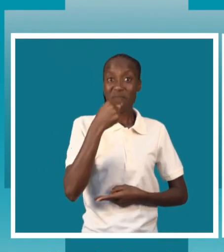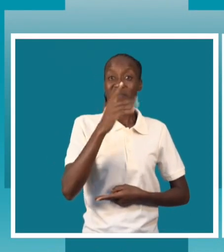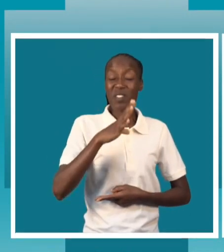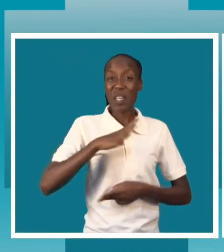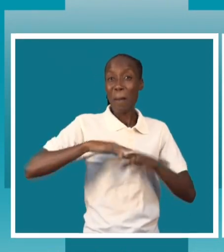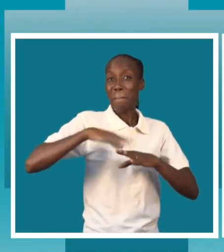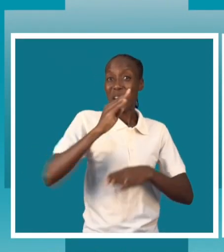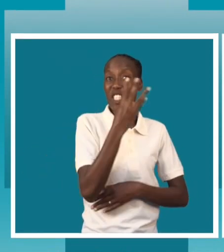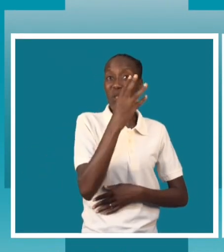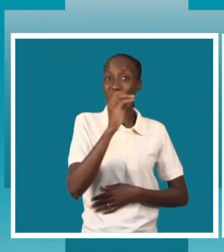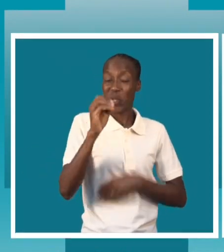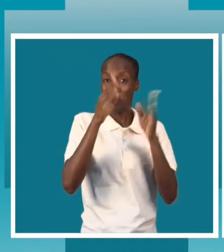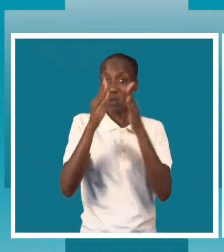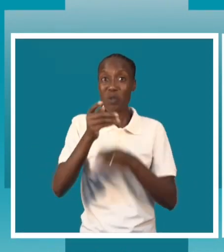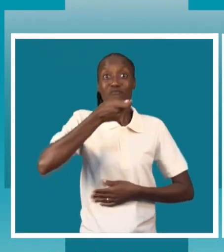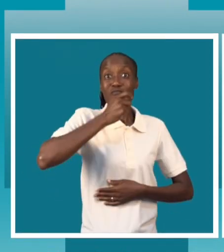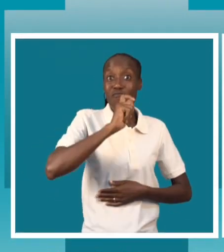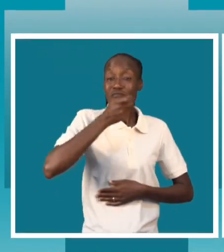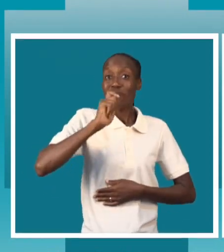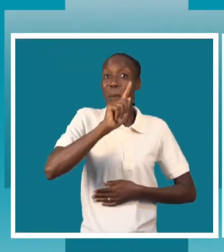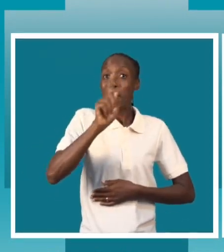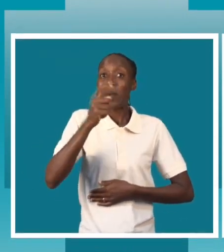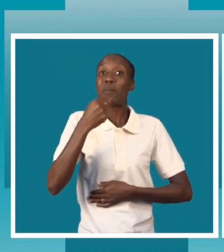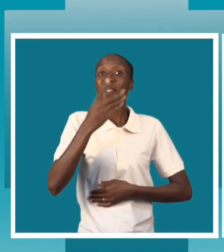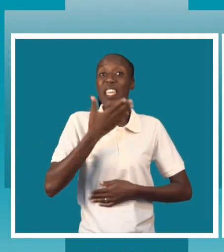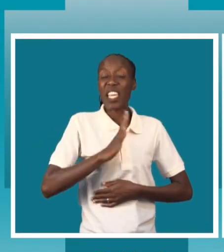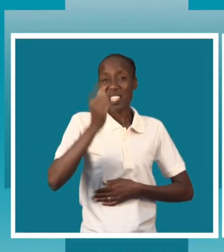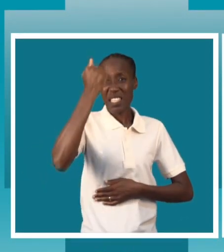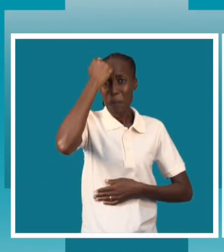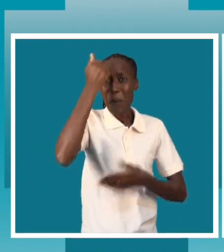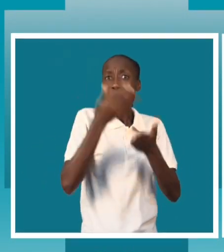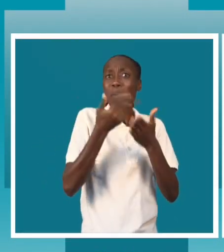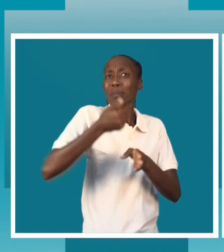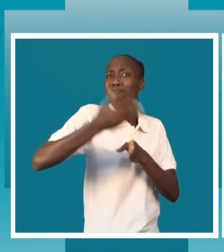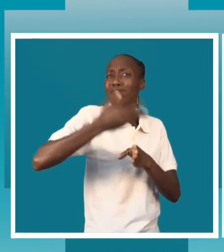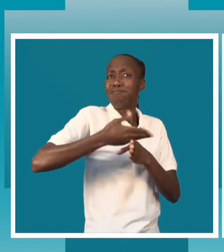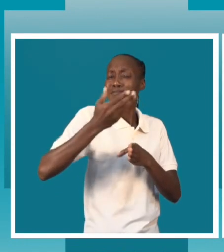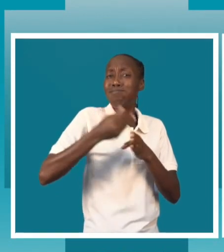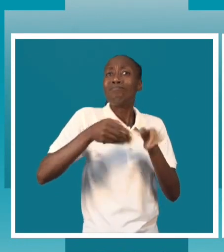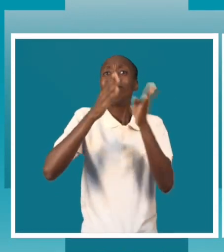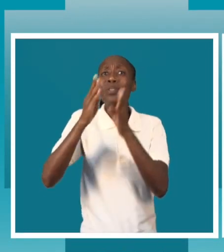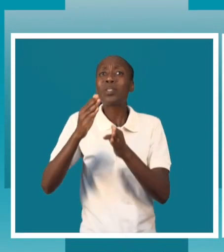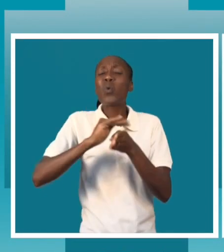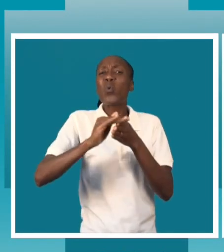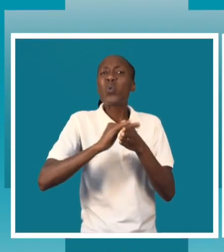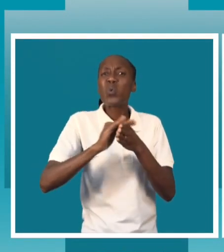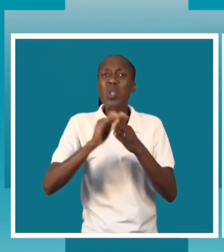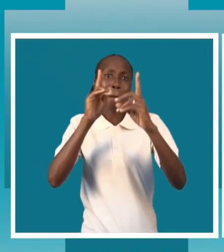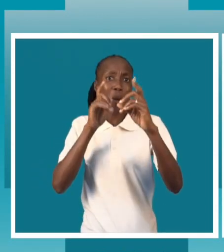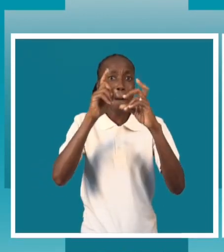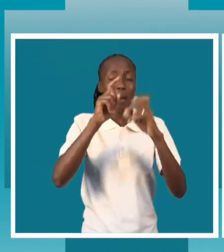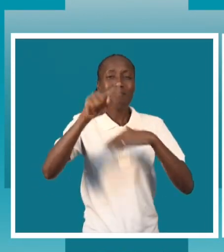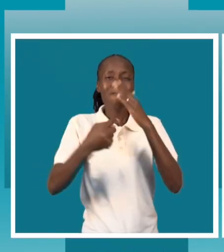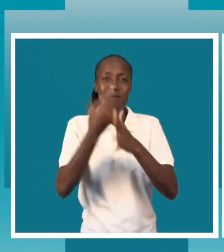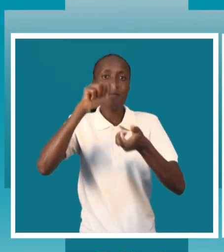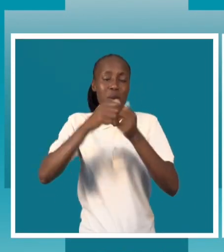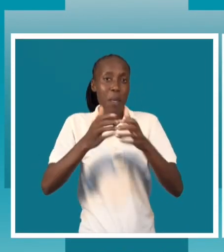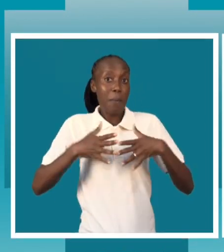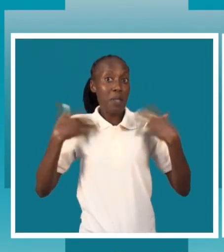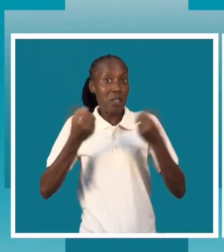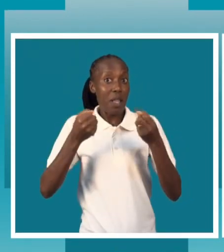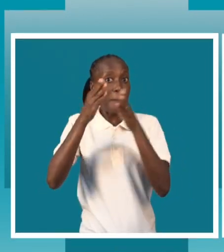conclusão depois de estudar um grupo de 400 voluntários. O objetivo era registrar os hábitos dessas pessoas e saber até que ponto as selfies